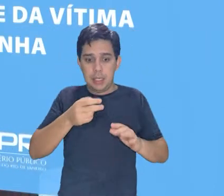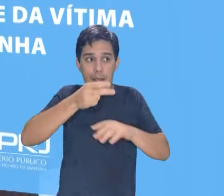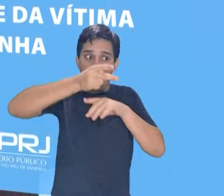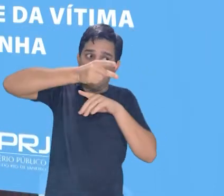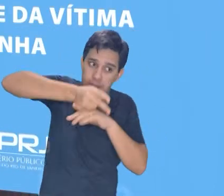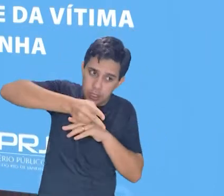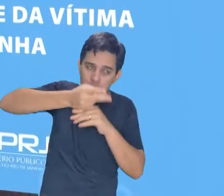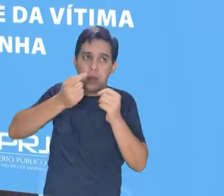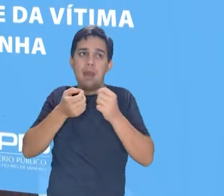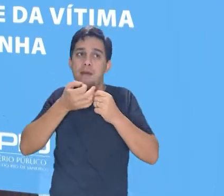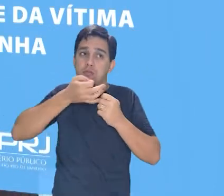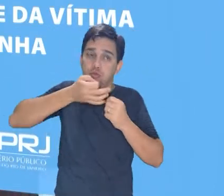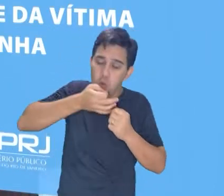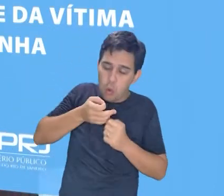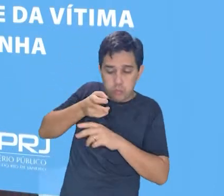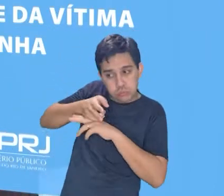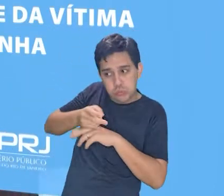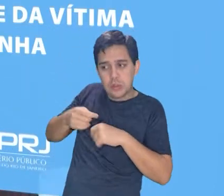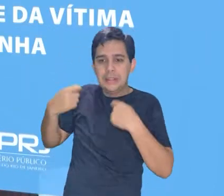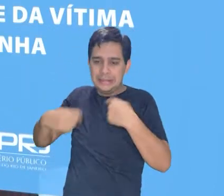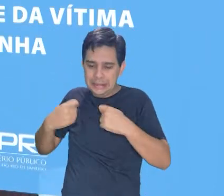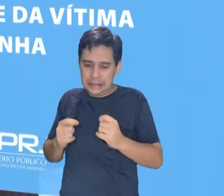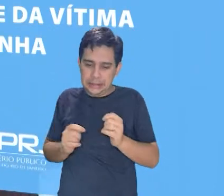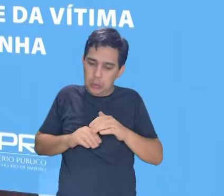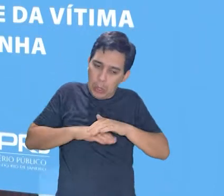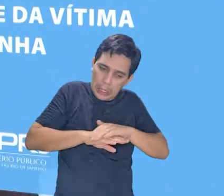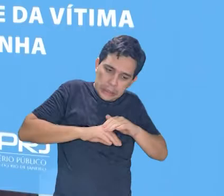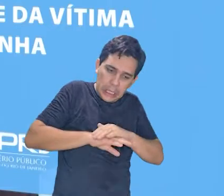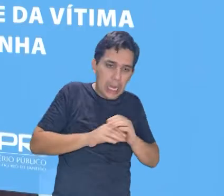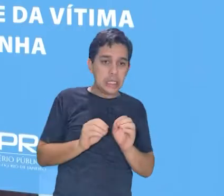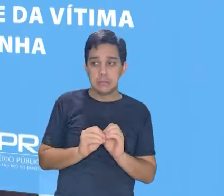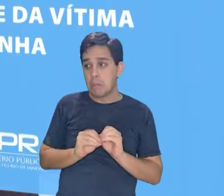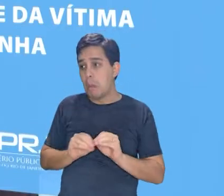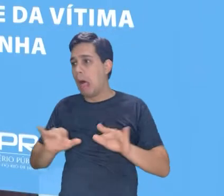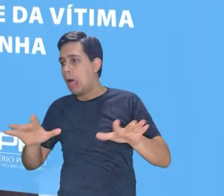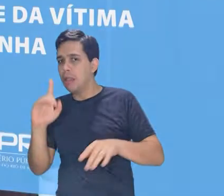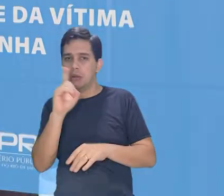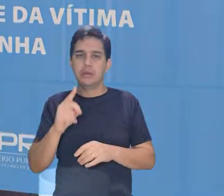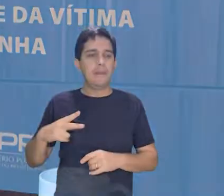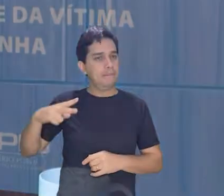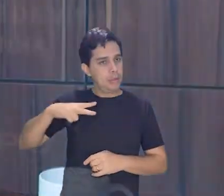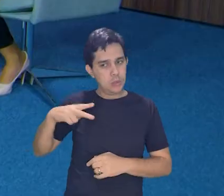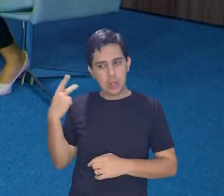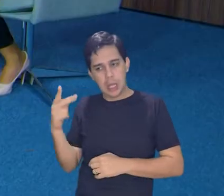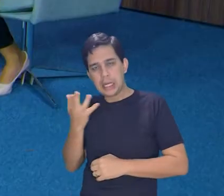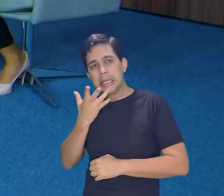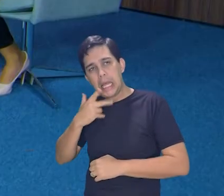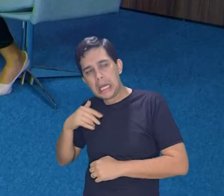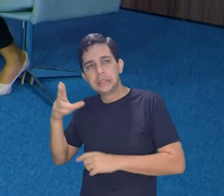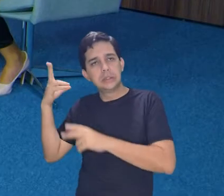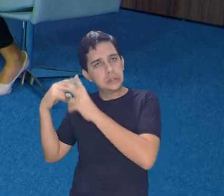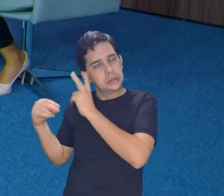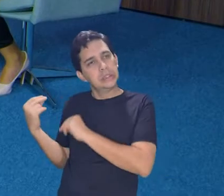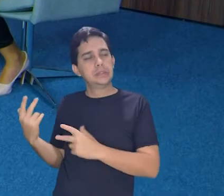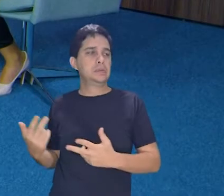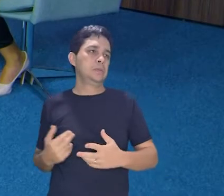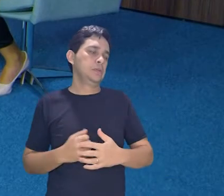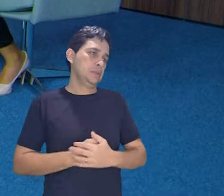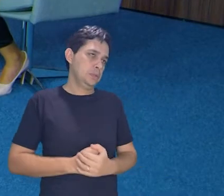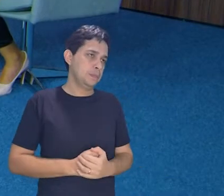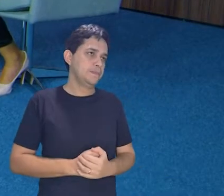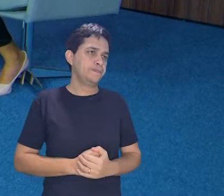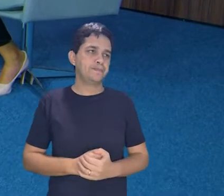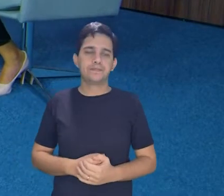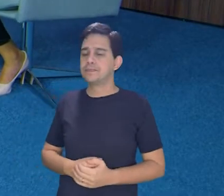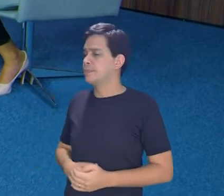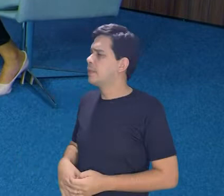necessários para proteger a privacidade da criança e do adolescente. Certo. Agora, doutor Rodrigo,